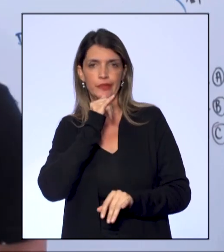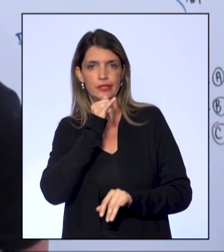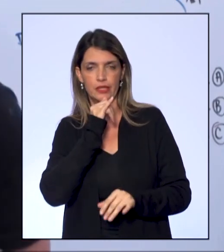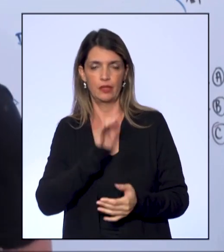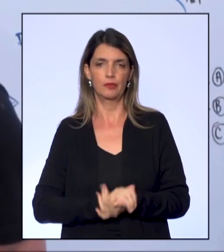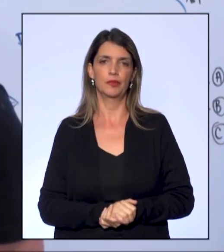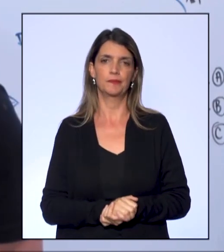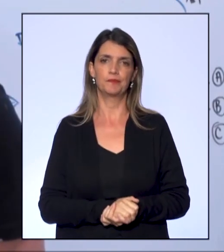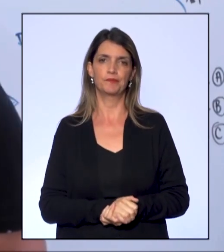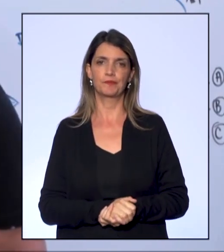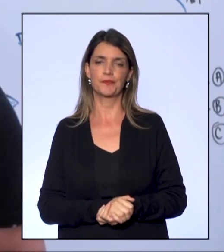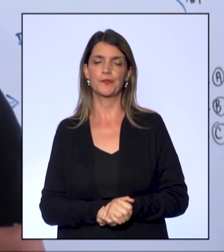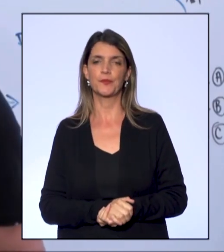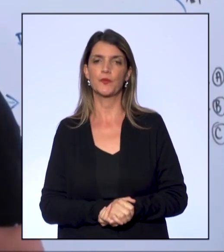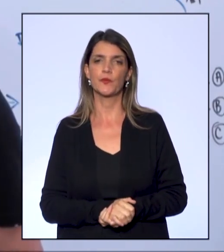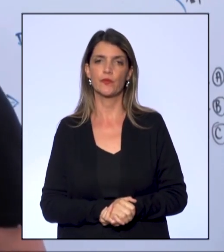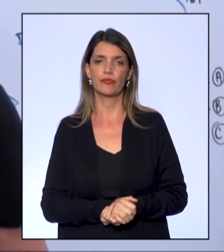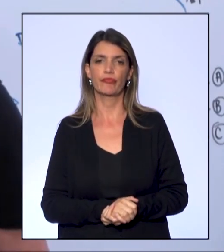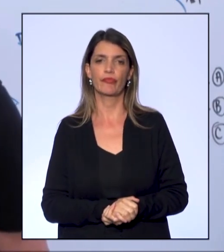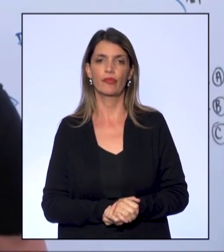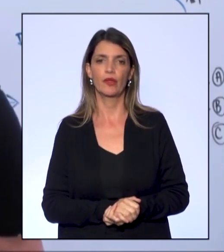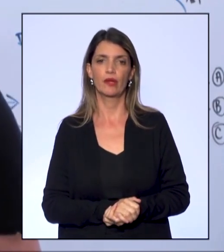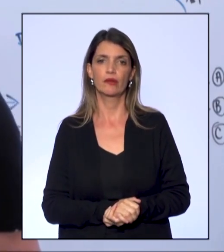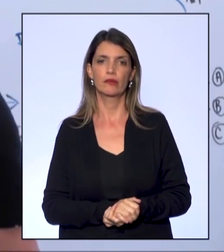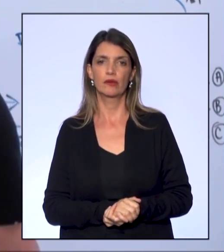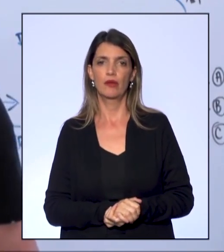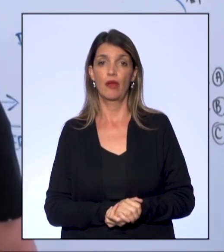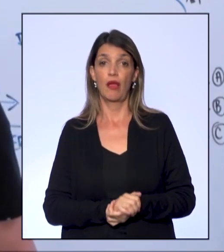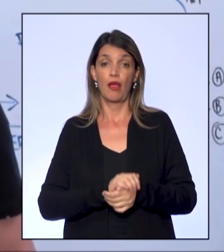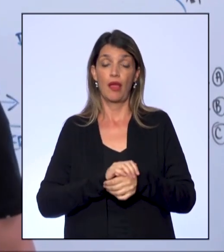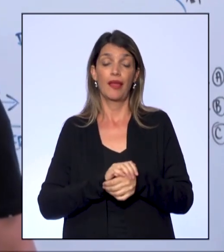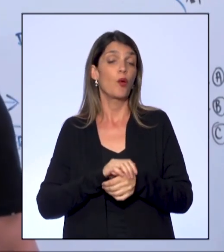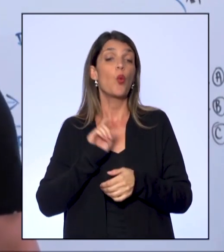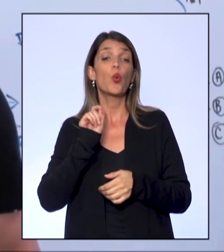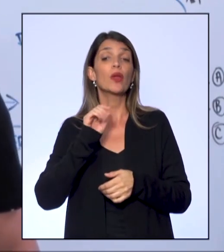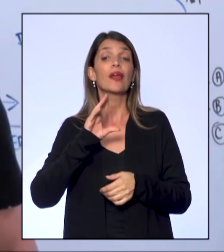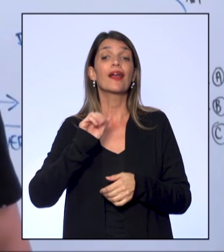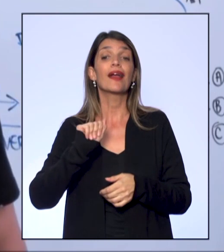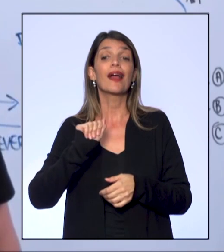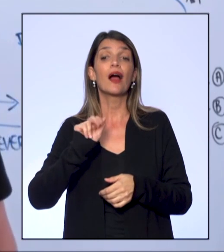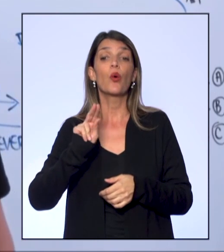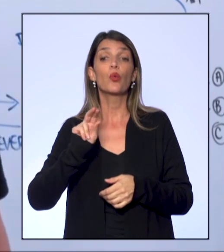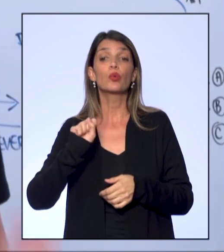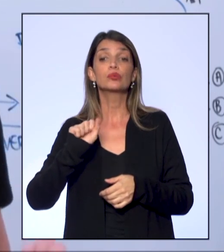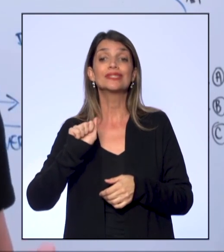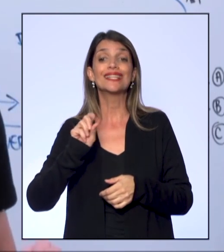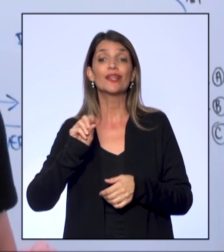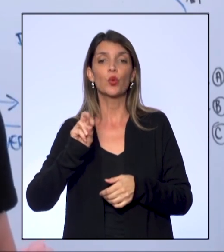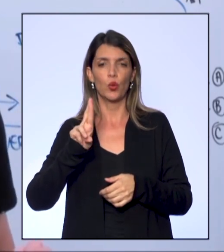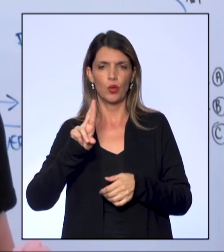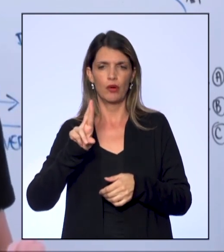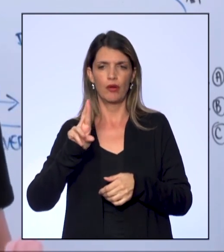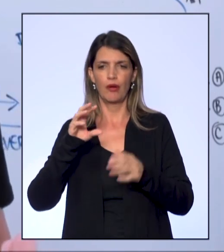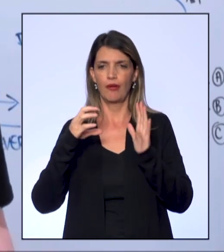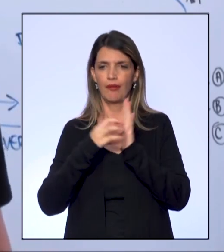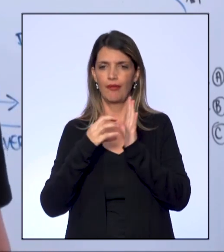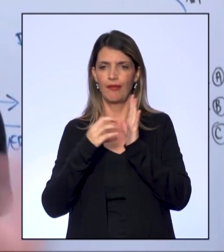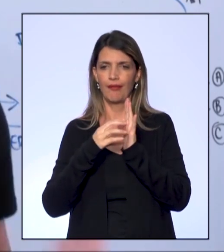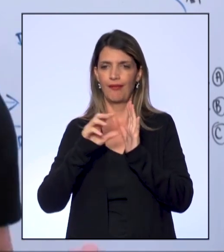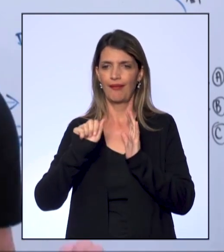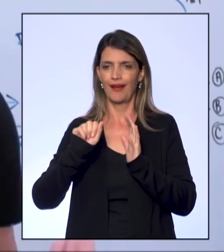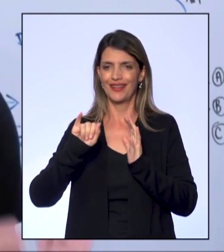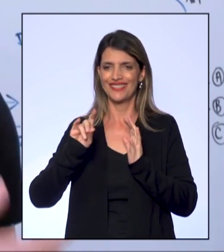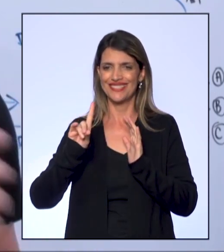vocês, antes de falar dele, do causador da Covid-19? Exemplo, AIDS. Já ouviram falar da AIDS?